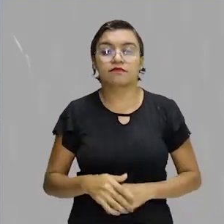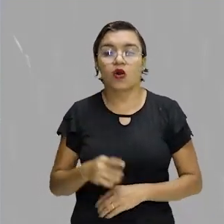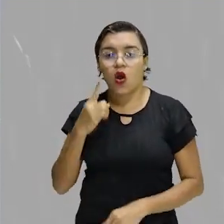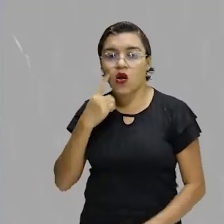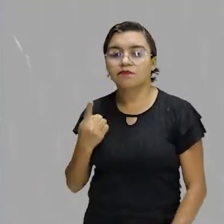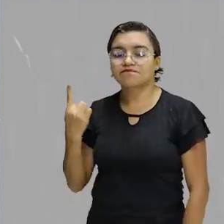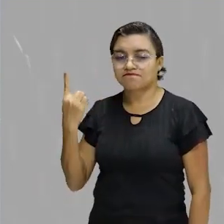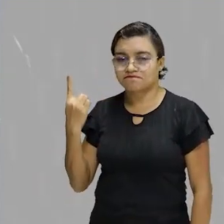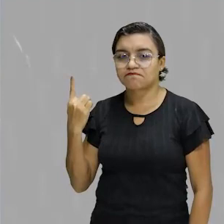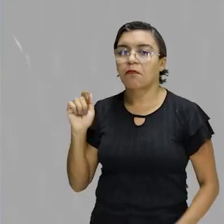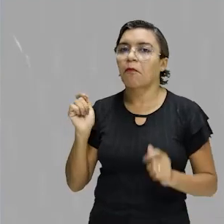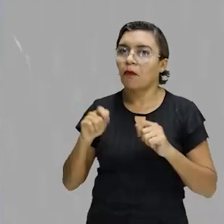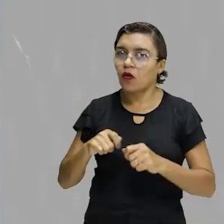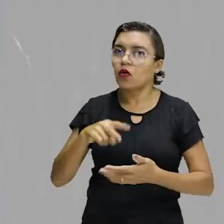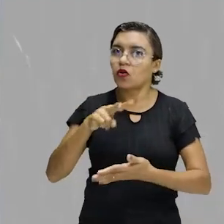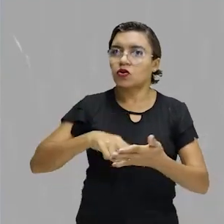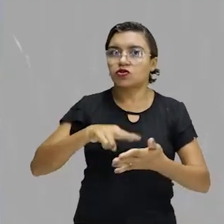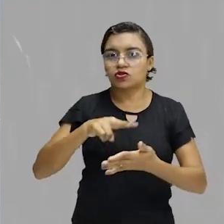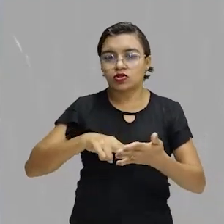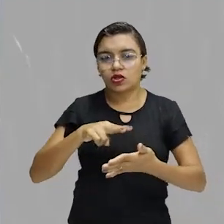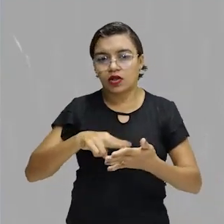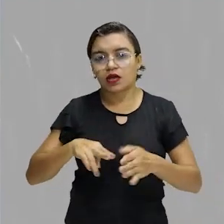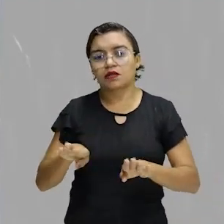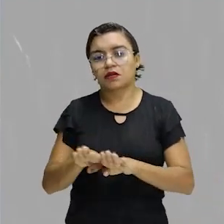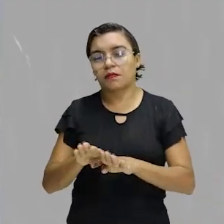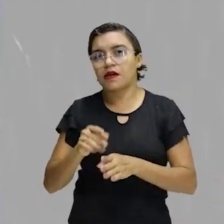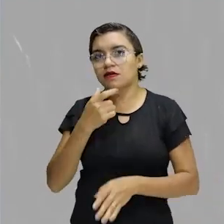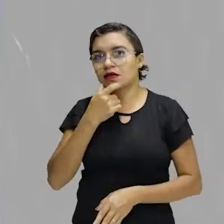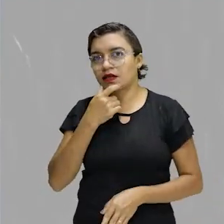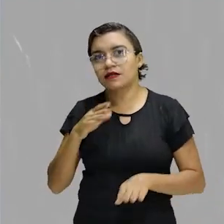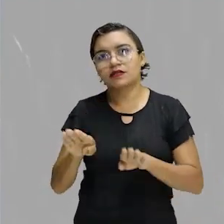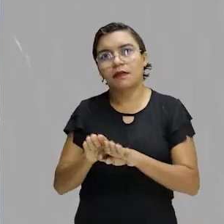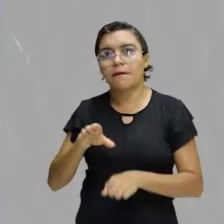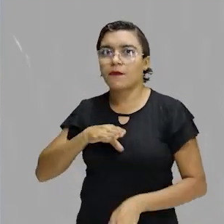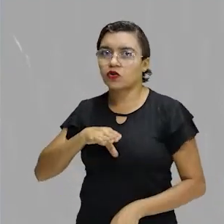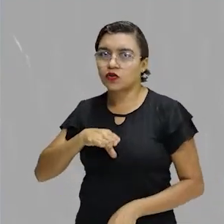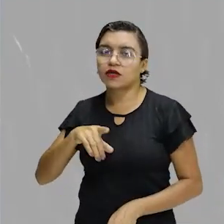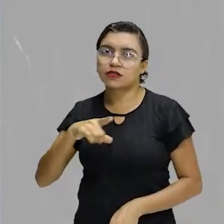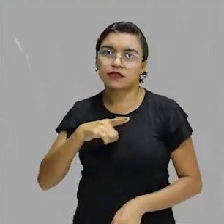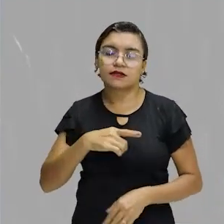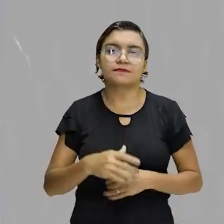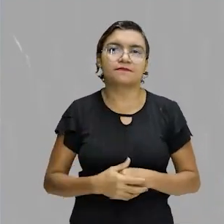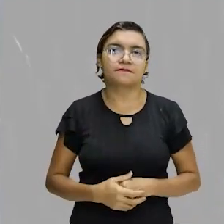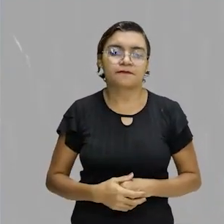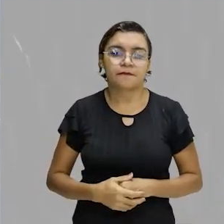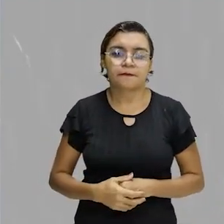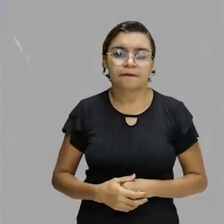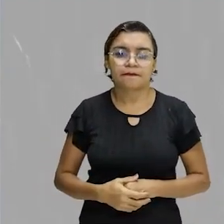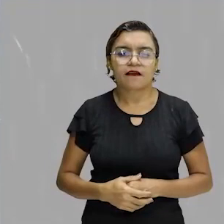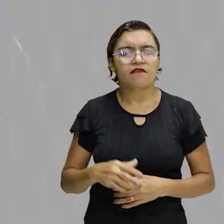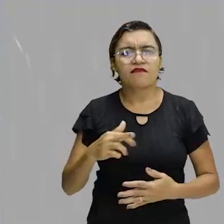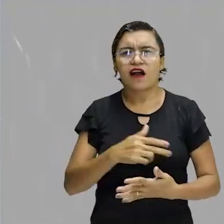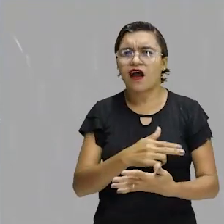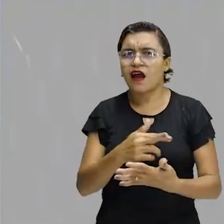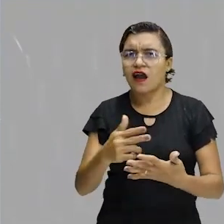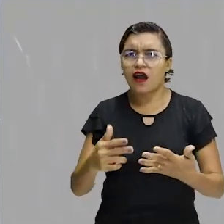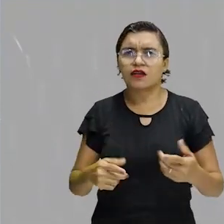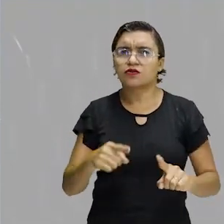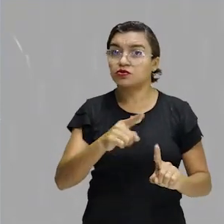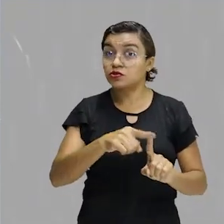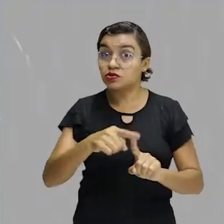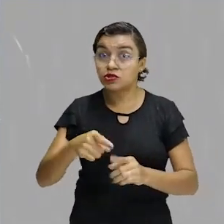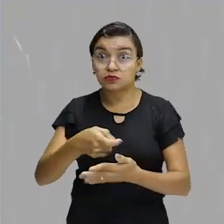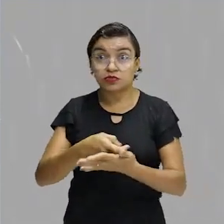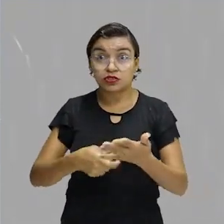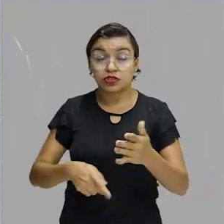para você. Você pode ler em português ou você pode encontrar versões em inglês, tá bom? O Corvo, O Gato Preto, são textos